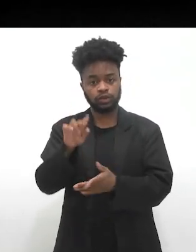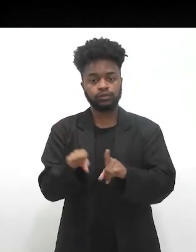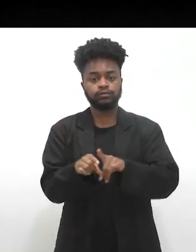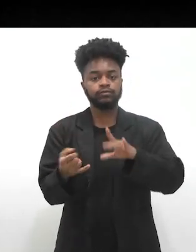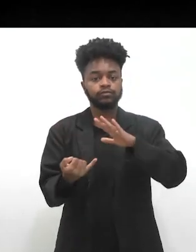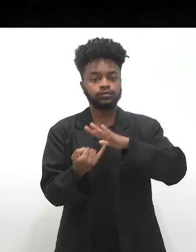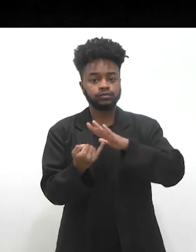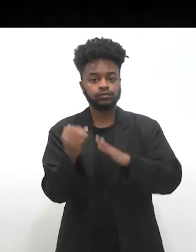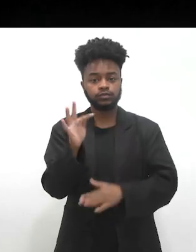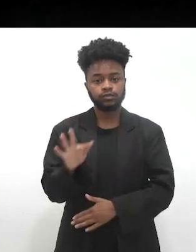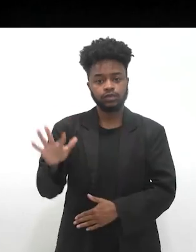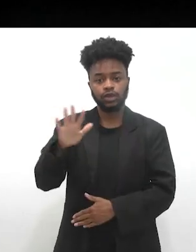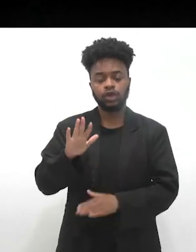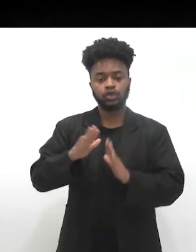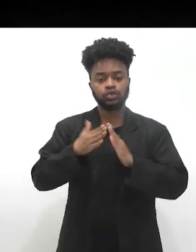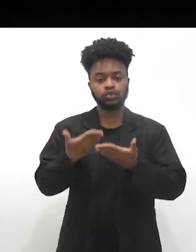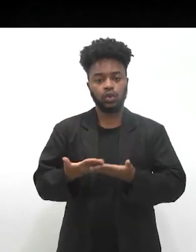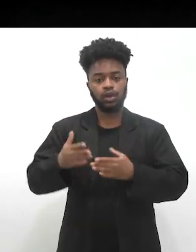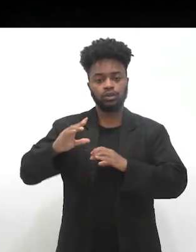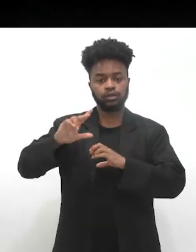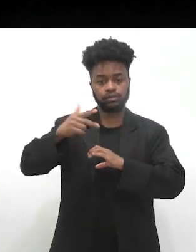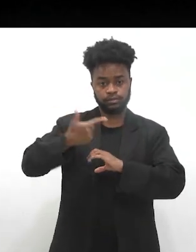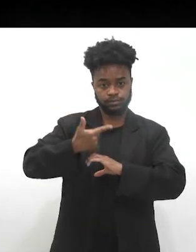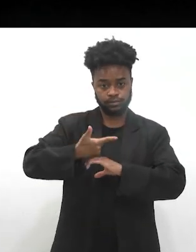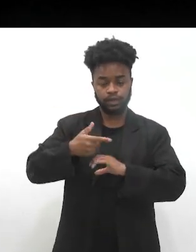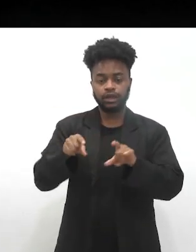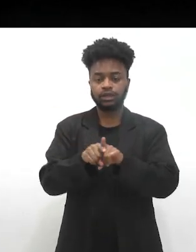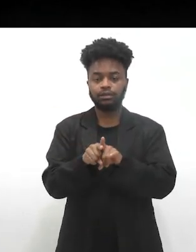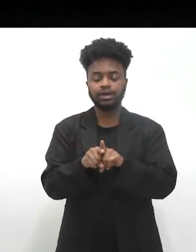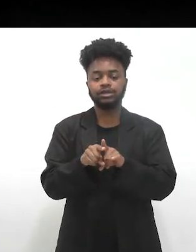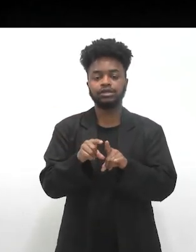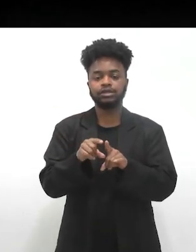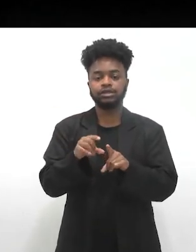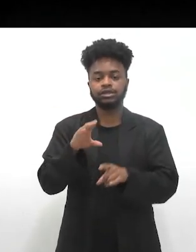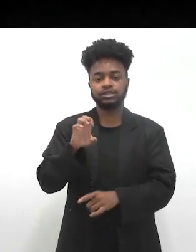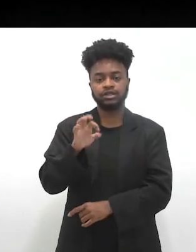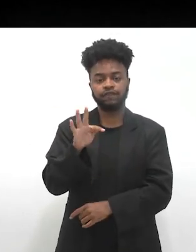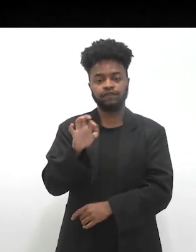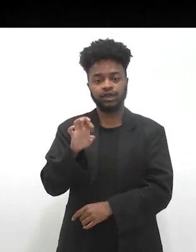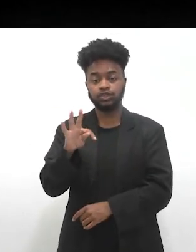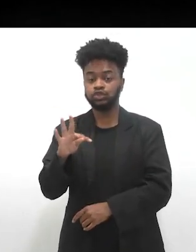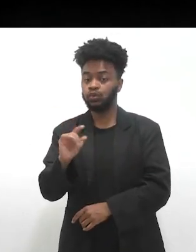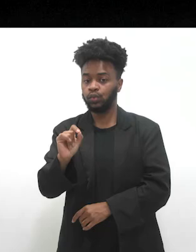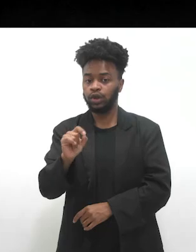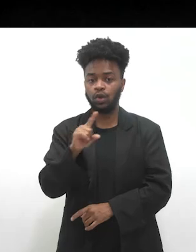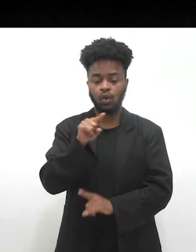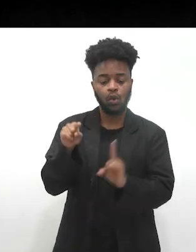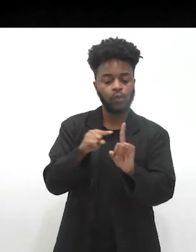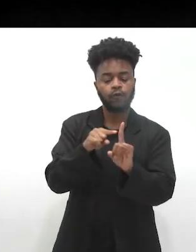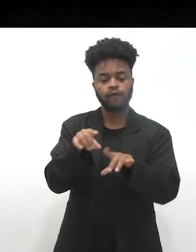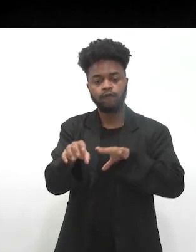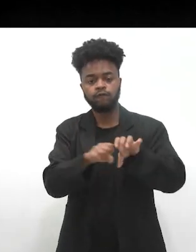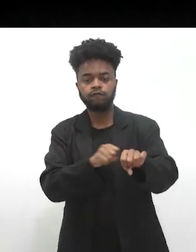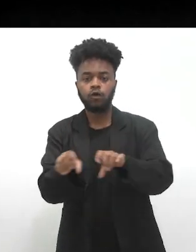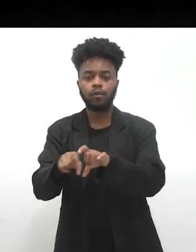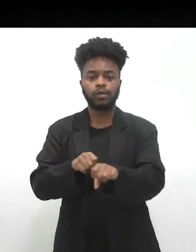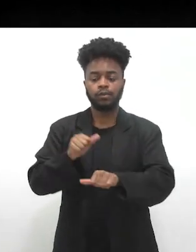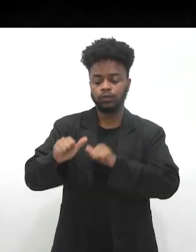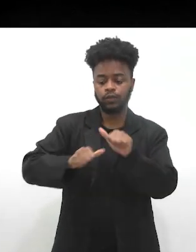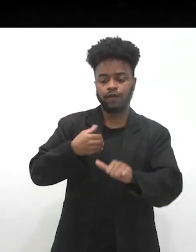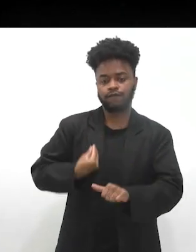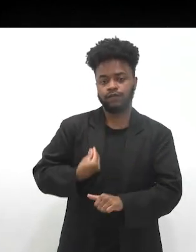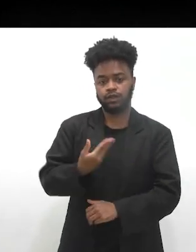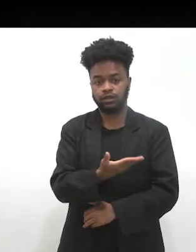universidades, institutos federais, Colégio Pedro II e o Cefet também além da formação e transformação de vida